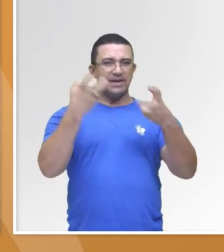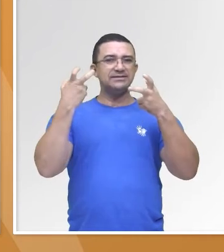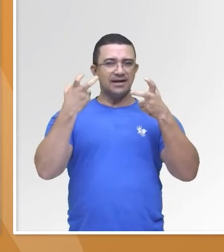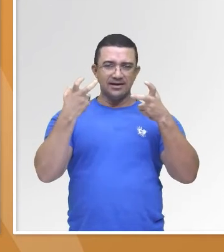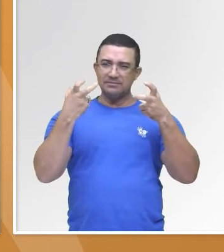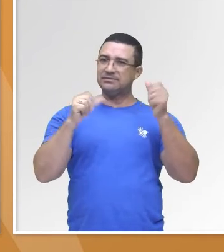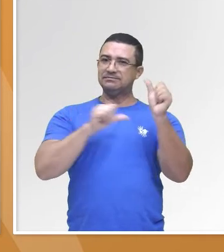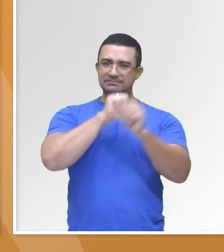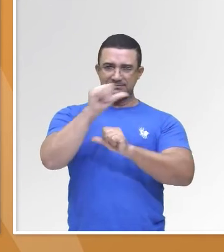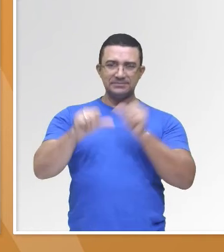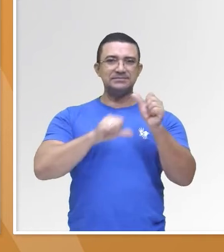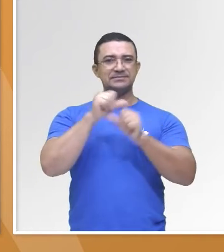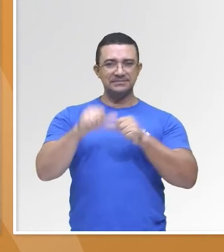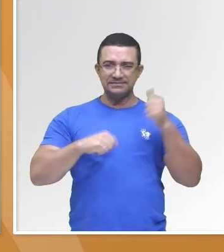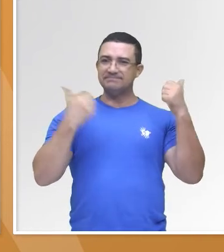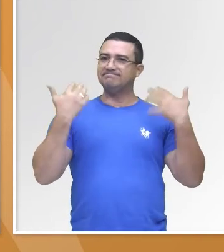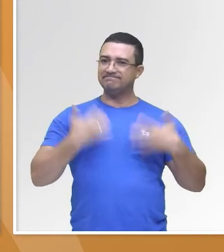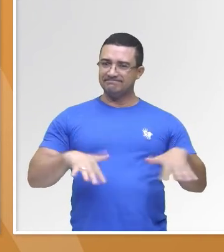né, bastante